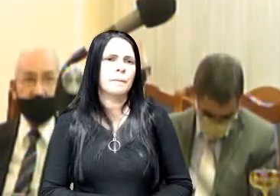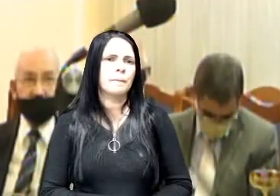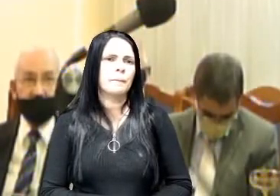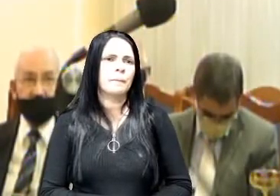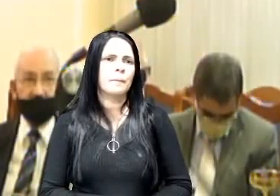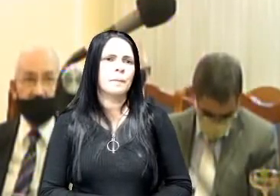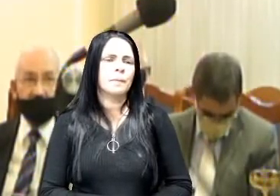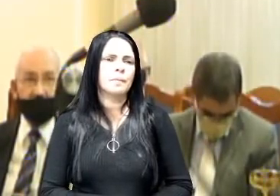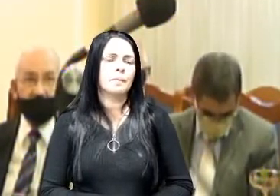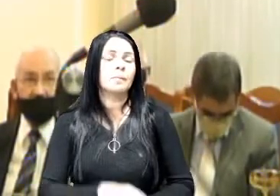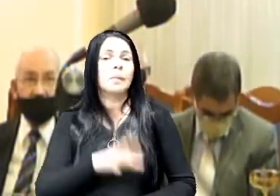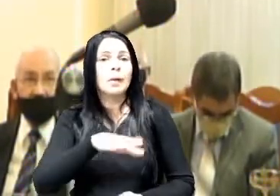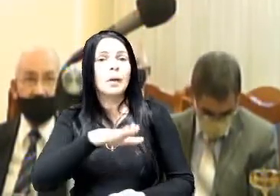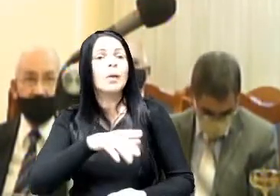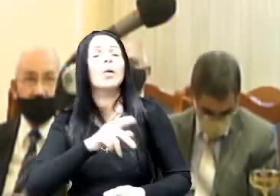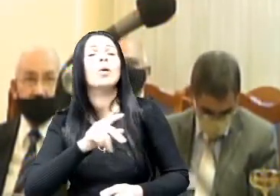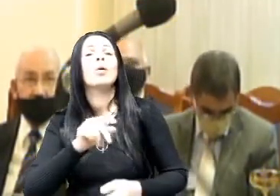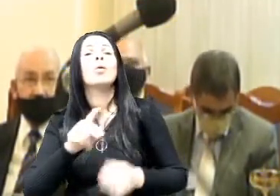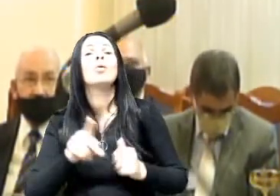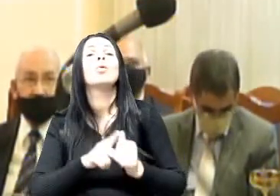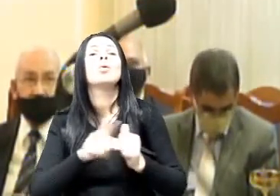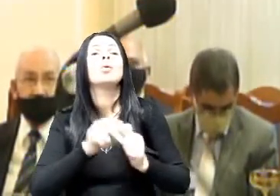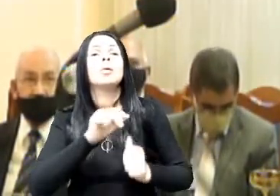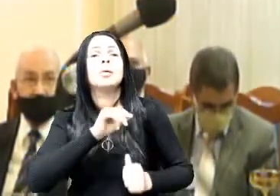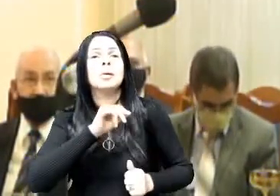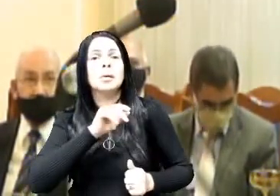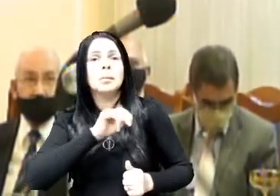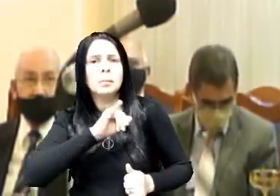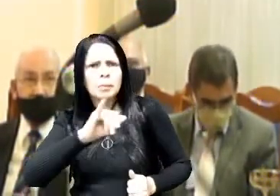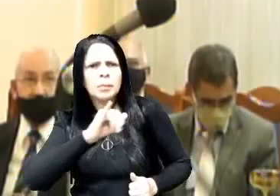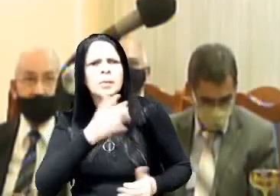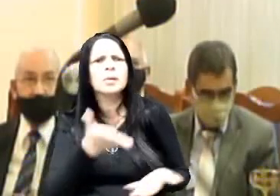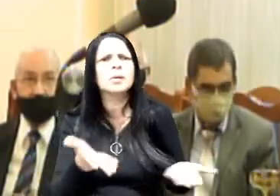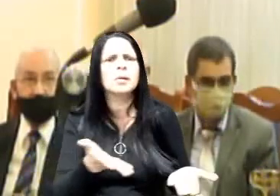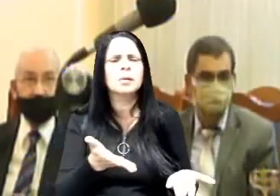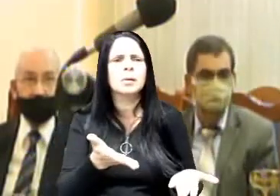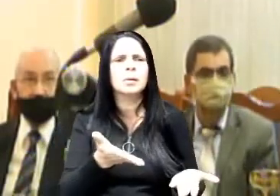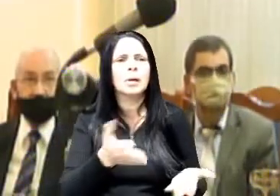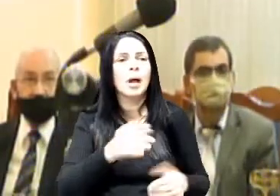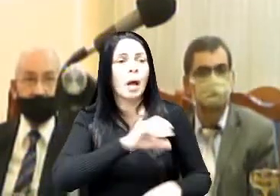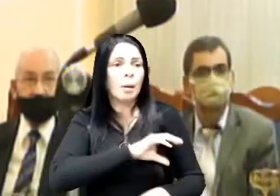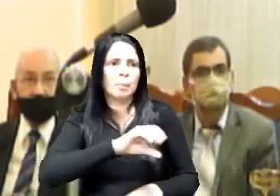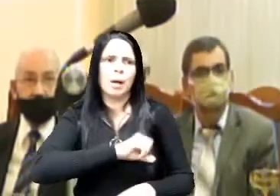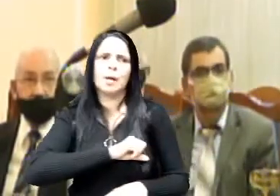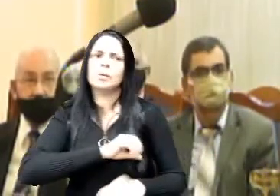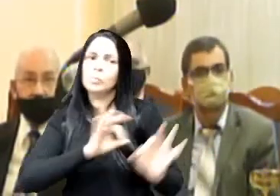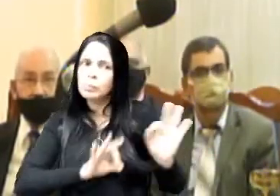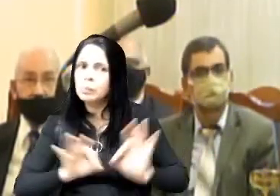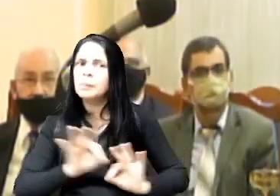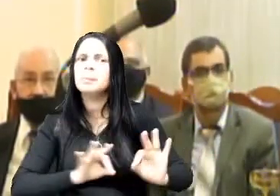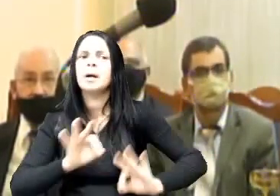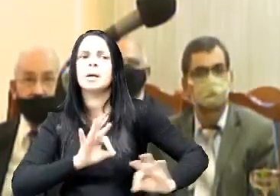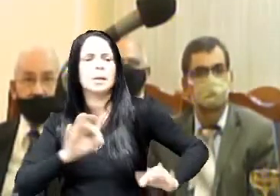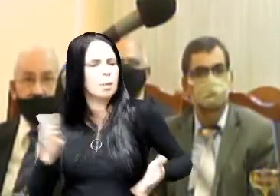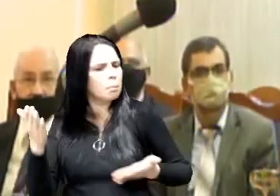o que é que Pedro está dizendo? Amados, se prepare, que prova vem.